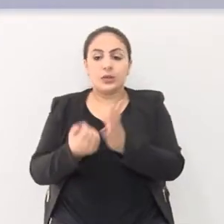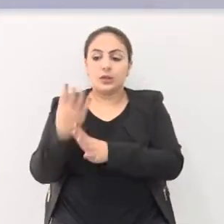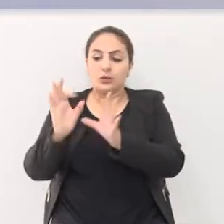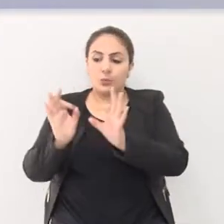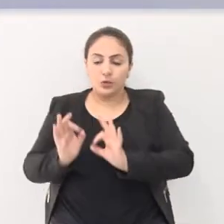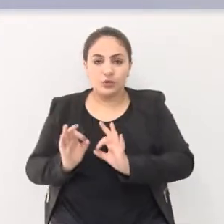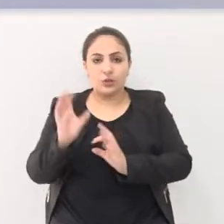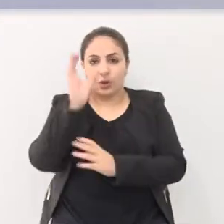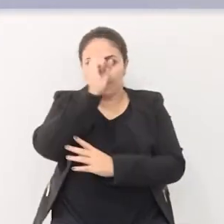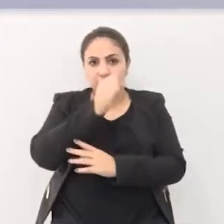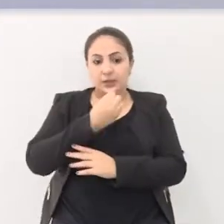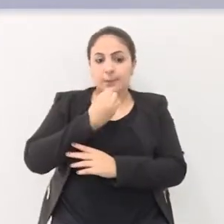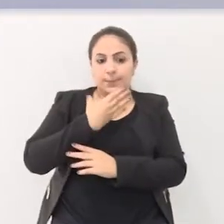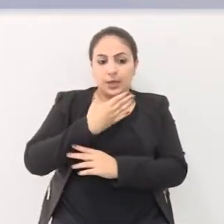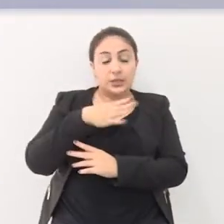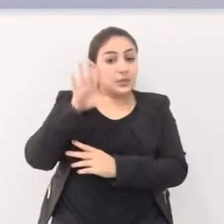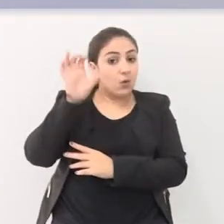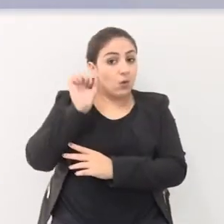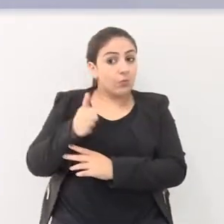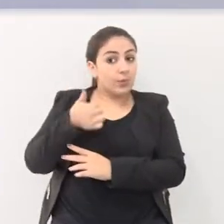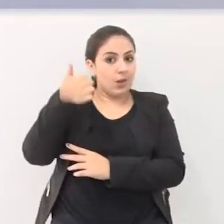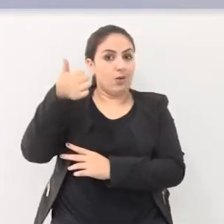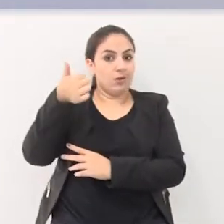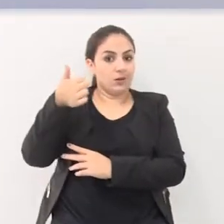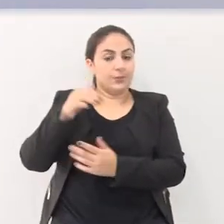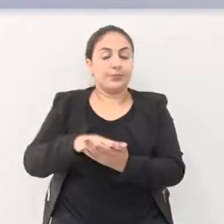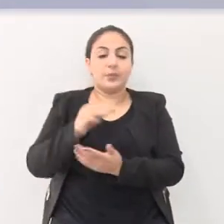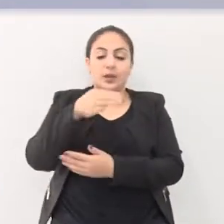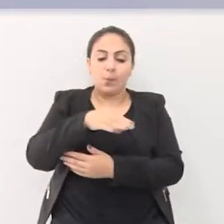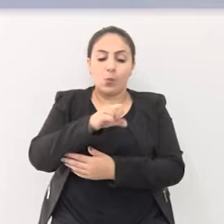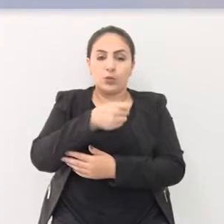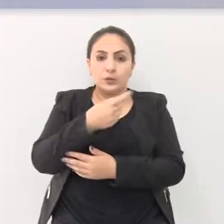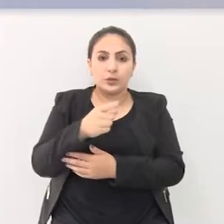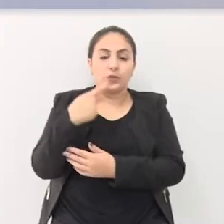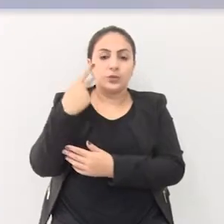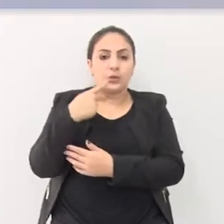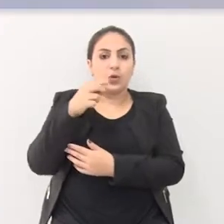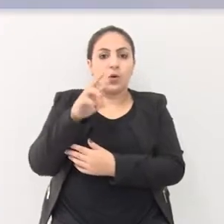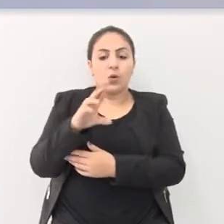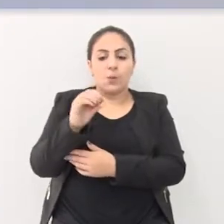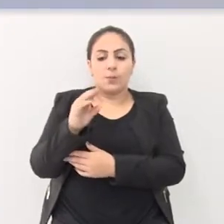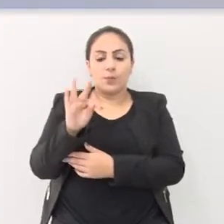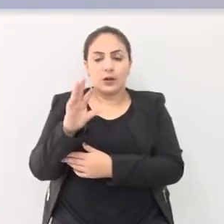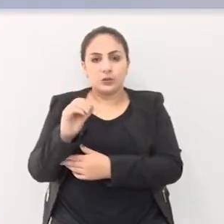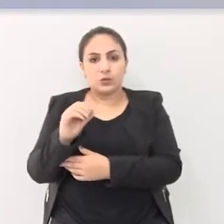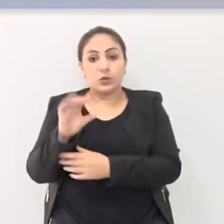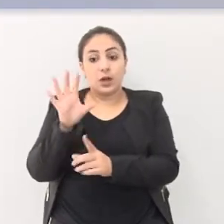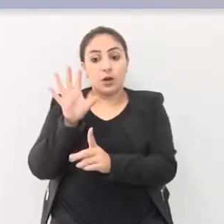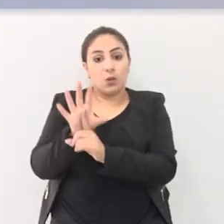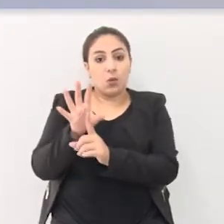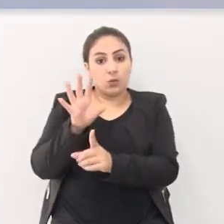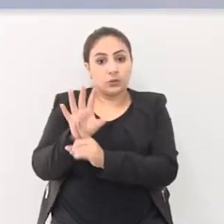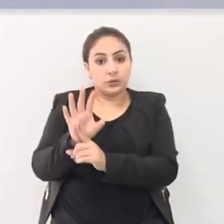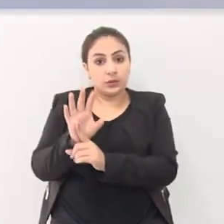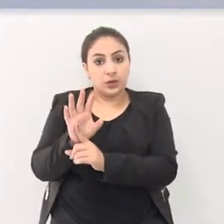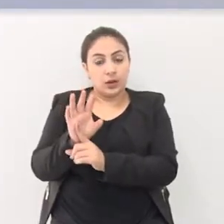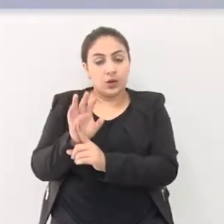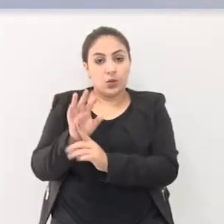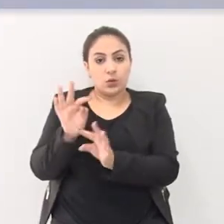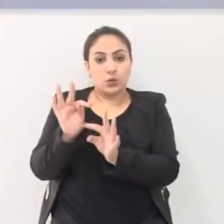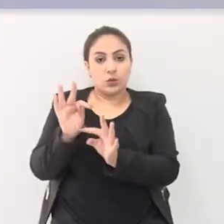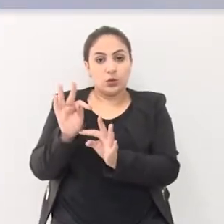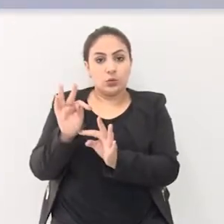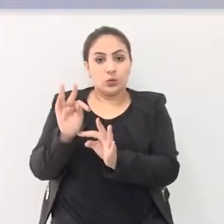o programa Aprende Bem Quem Ouve Melhor, e a moção do vereador Roberto Gabriel Tozon, que repudia a decisão